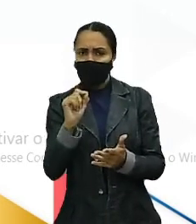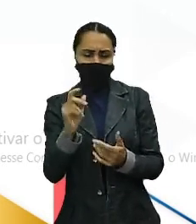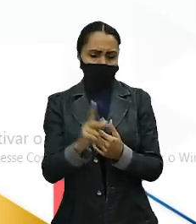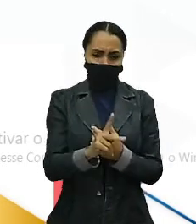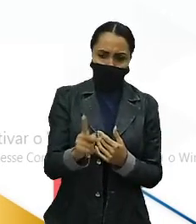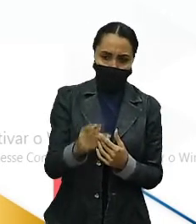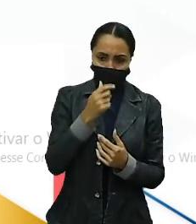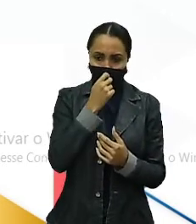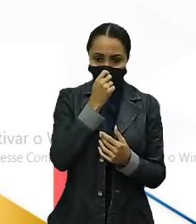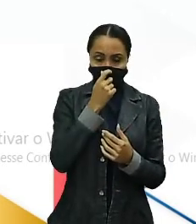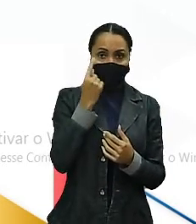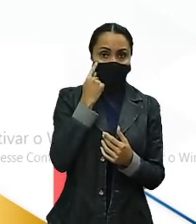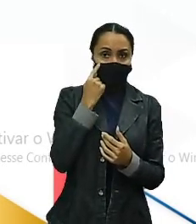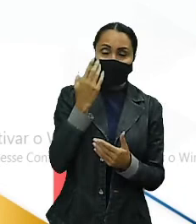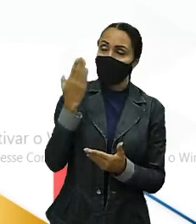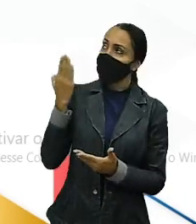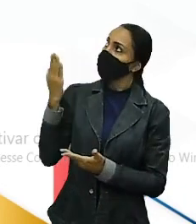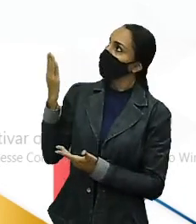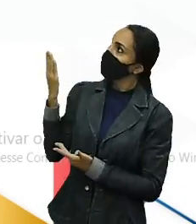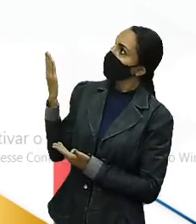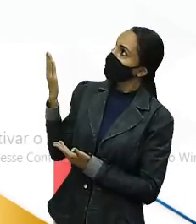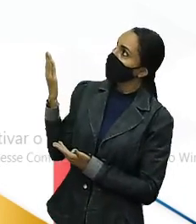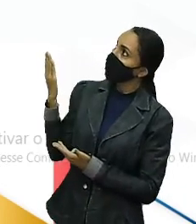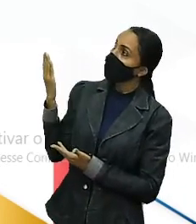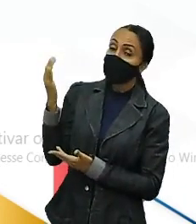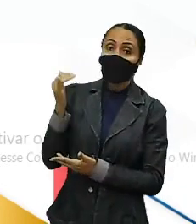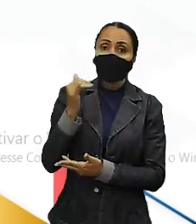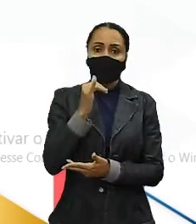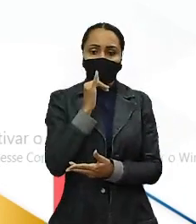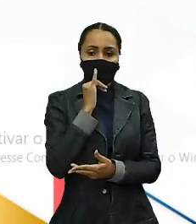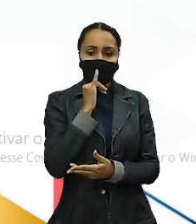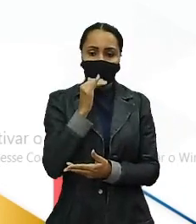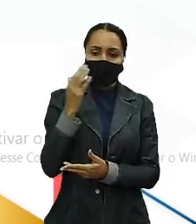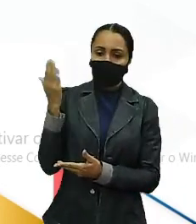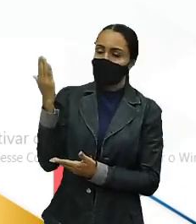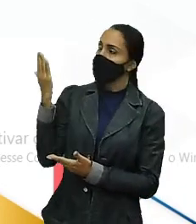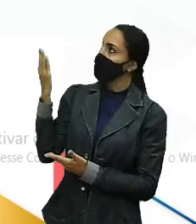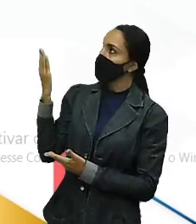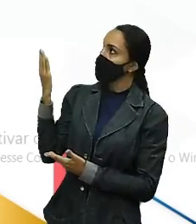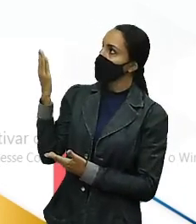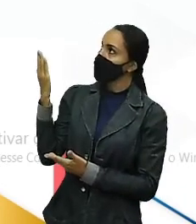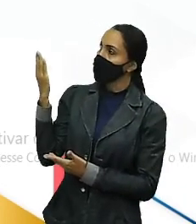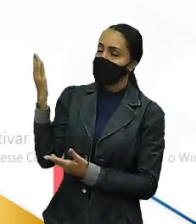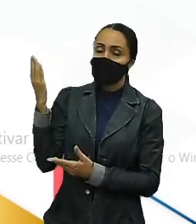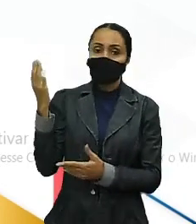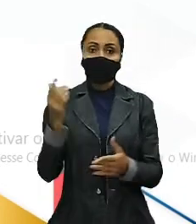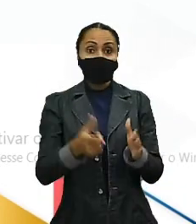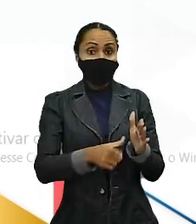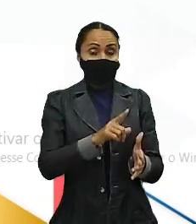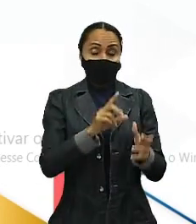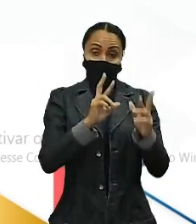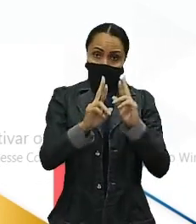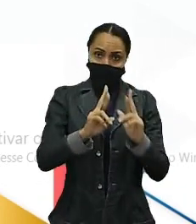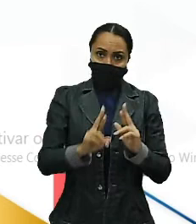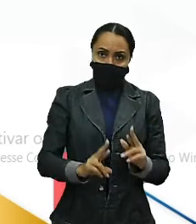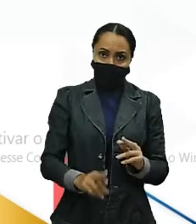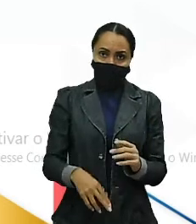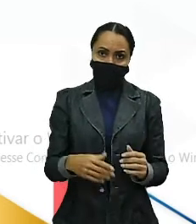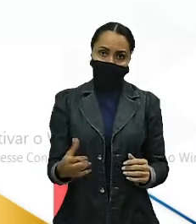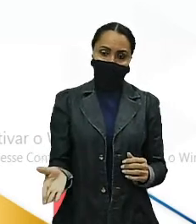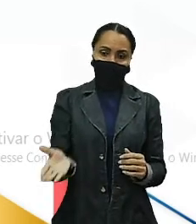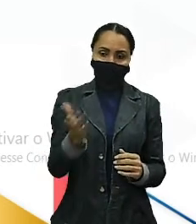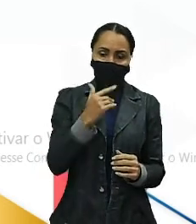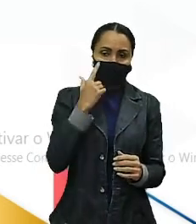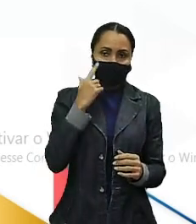professor? Segue comigo agora que eu vou te mostrar um exemplo de simetria. Mas antes de responder, vamos